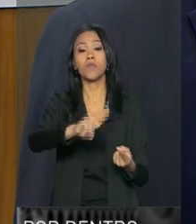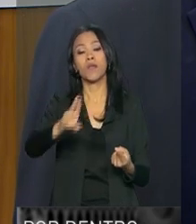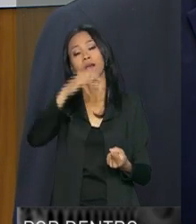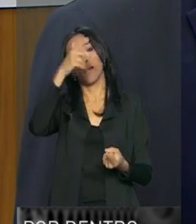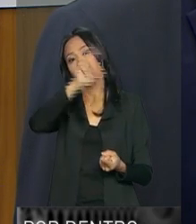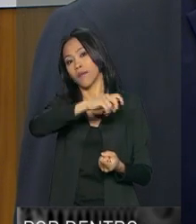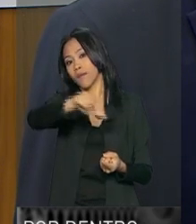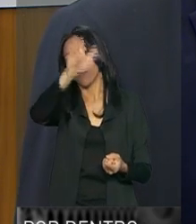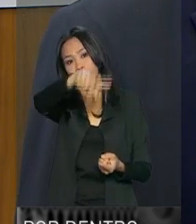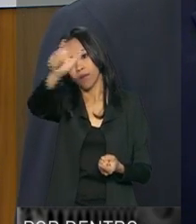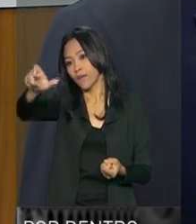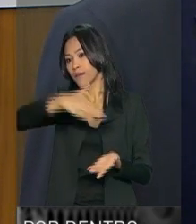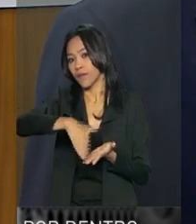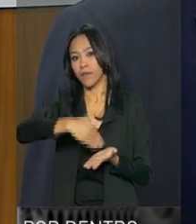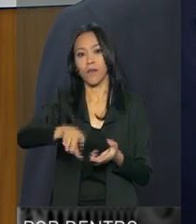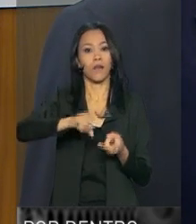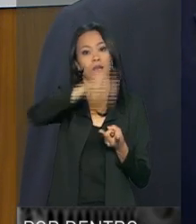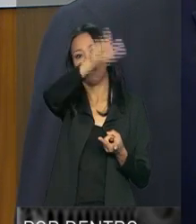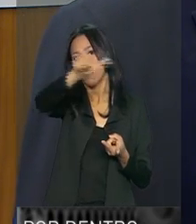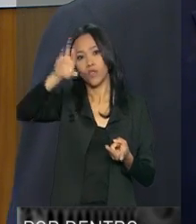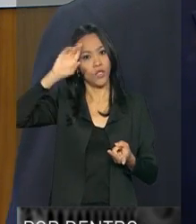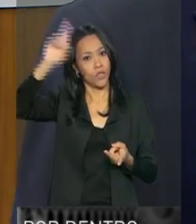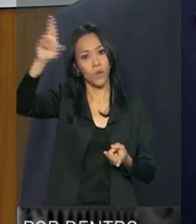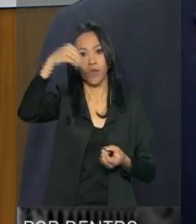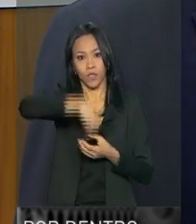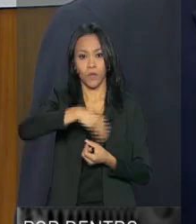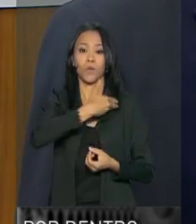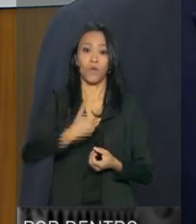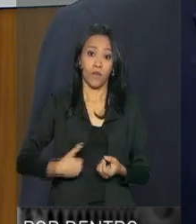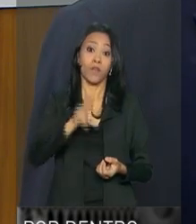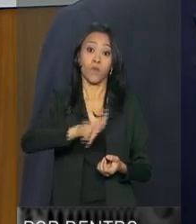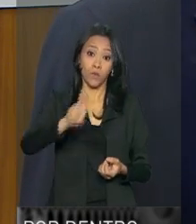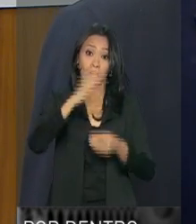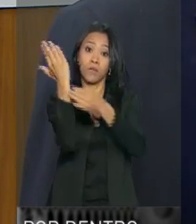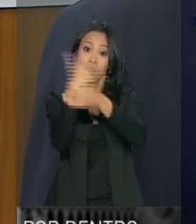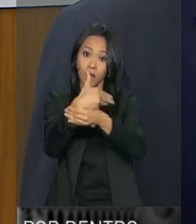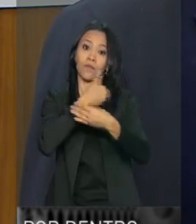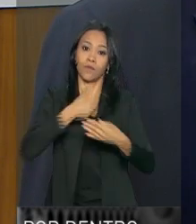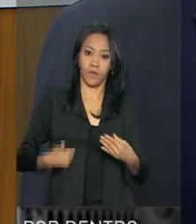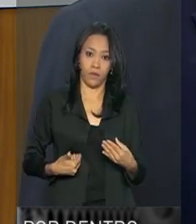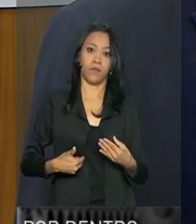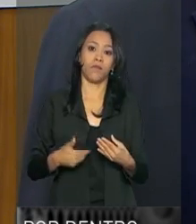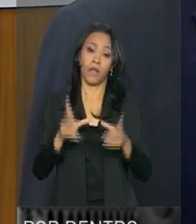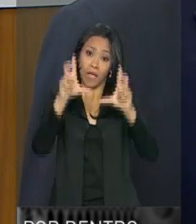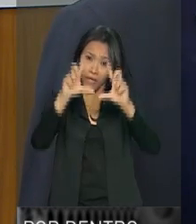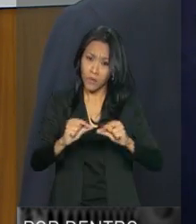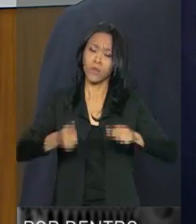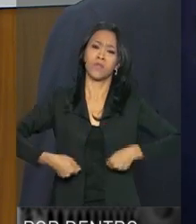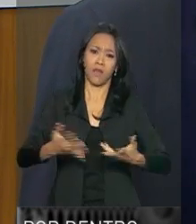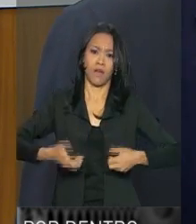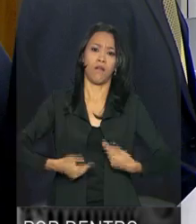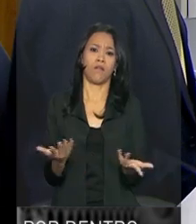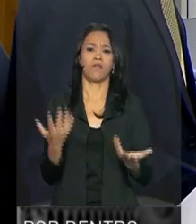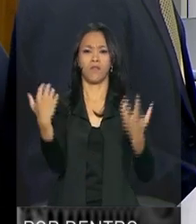diretores aos dirigentes do governo né pra e também reduzir os custos de transporte isso já